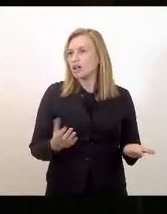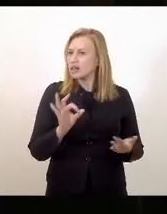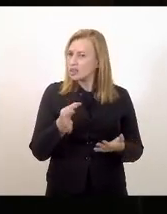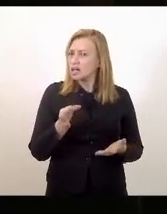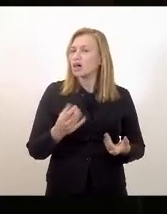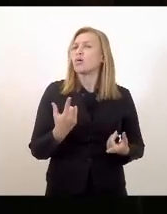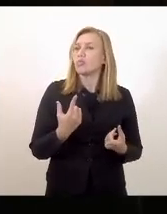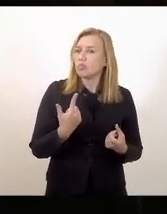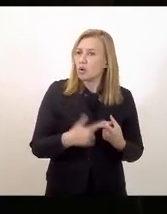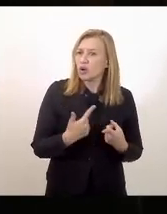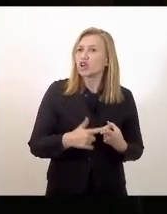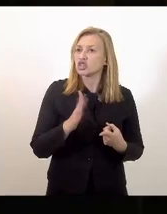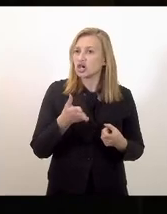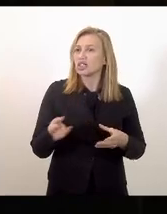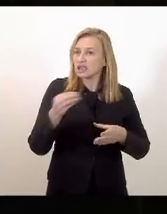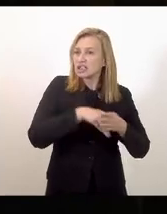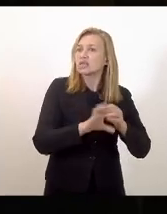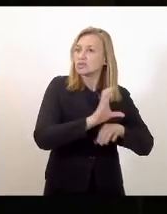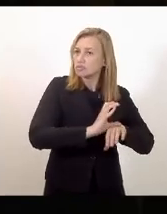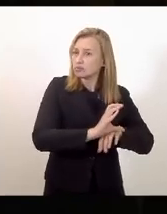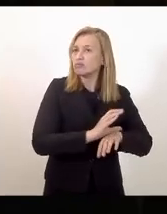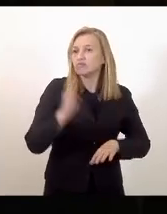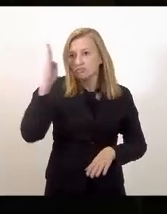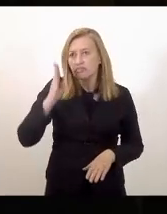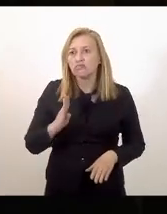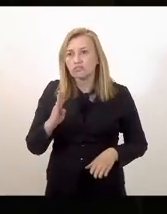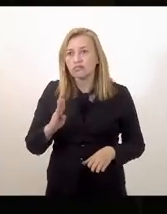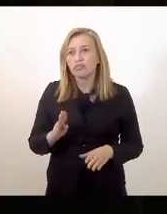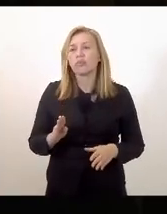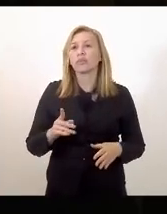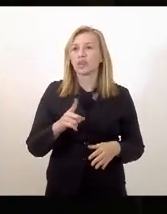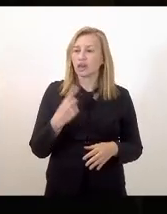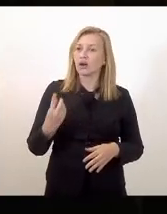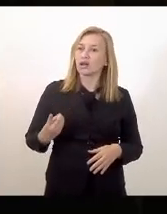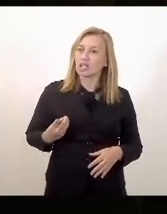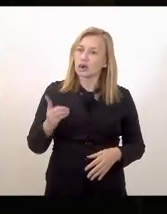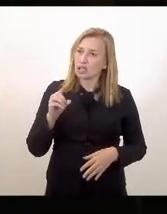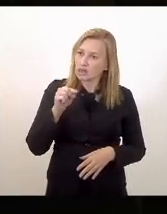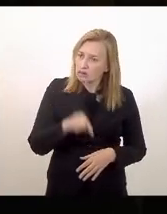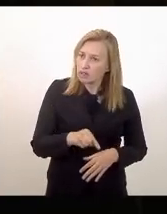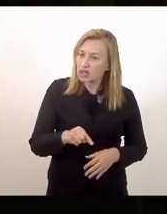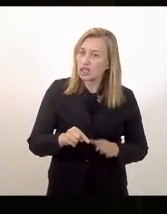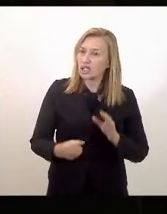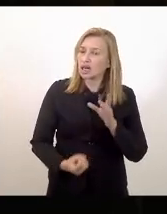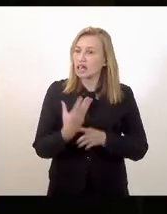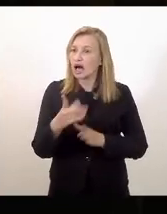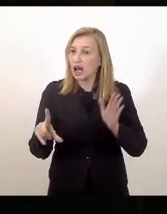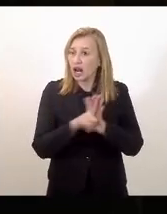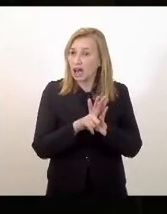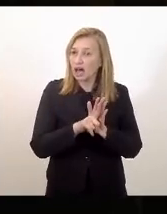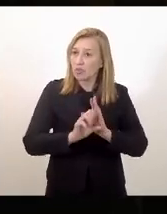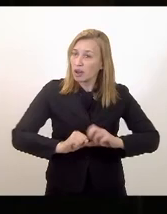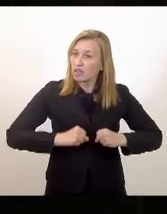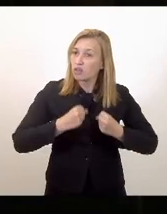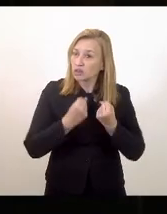já está na nossa Constituição brasileira e a gente vem nessa casa fazer leis para reforçar aquilo que a